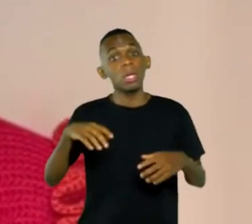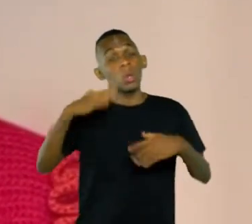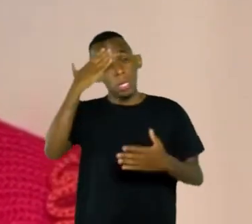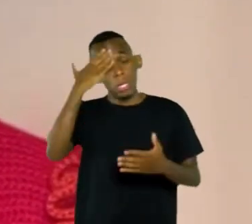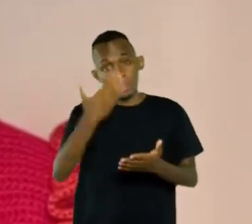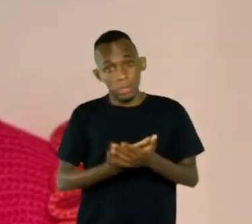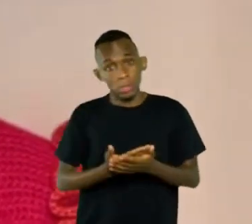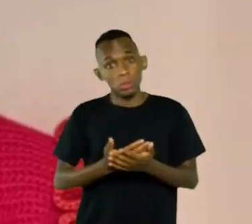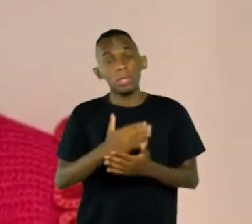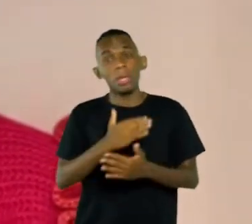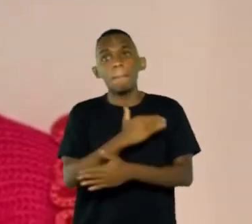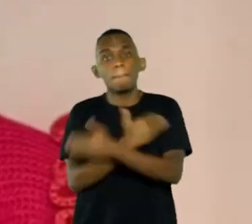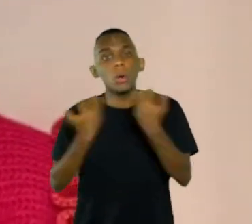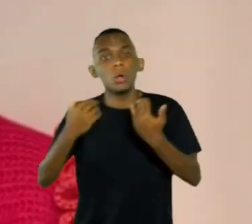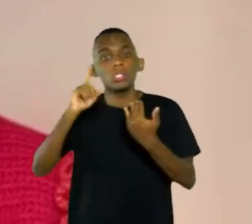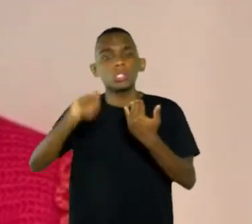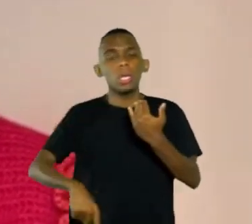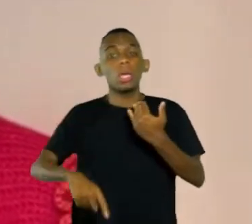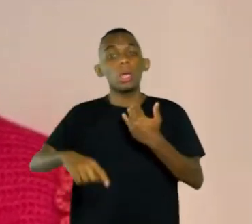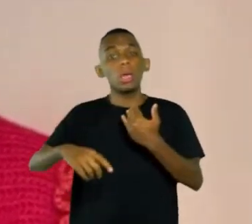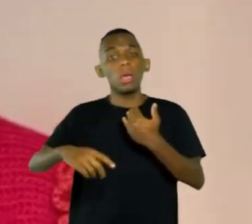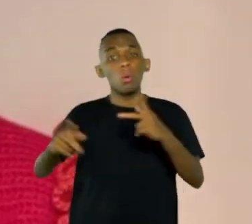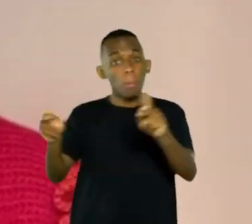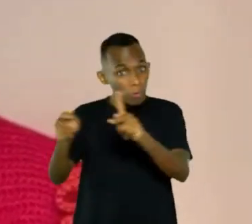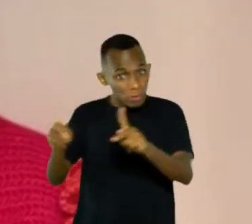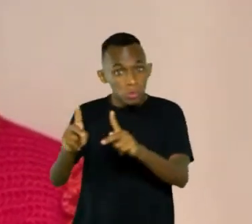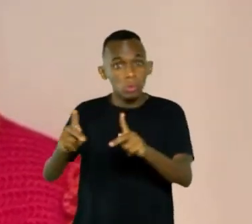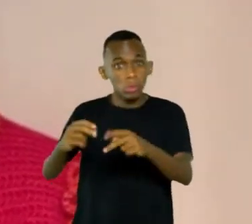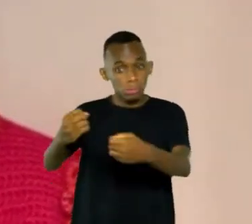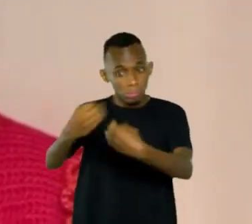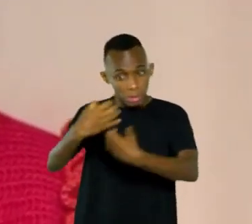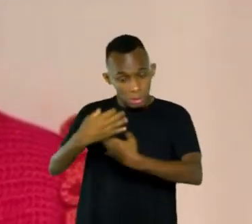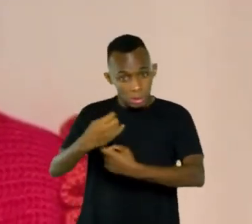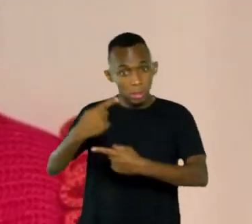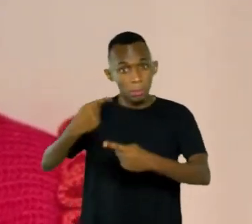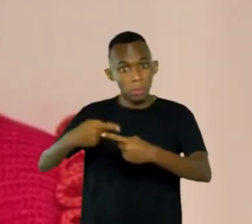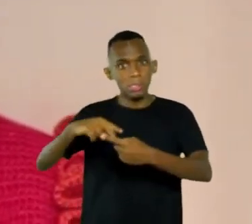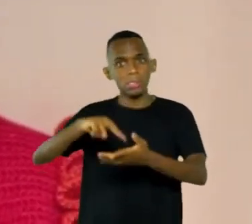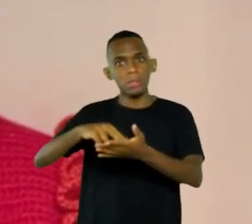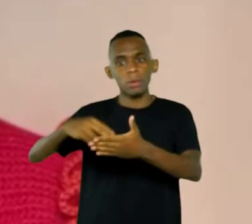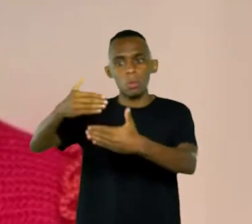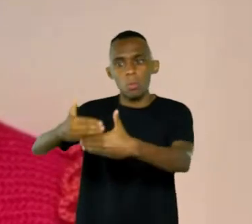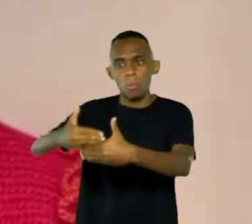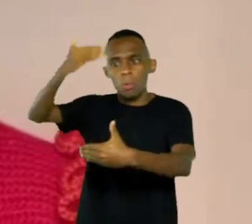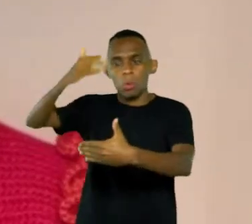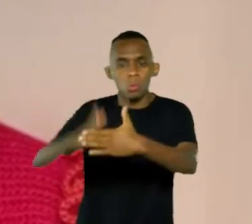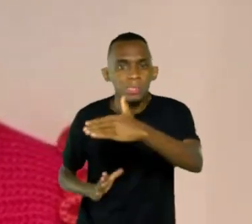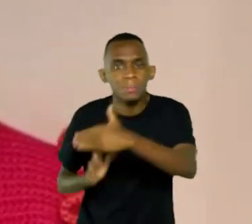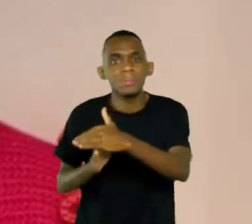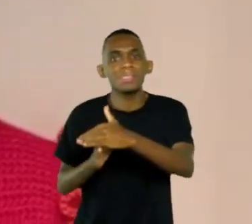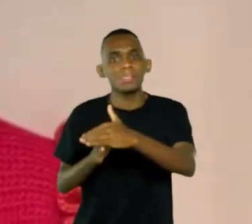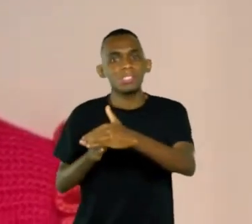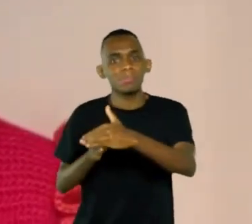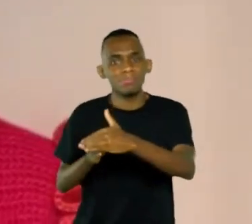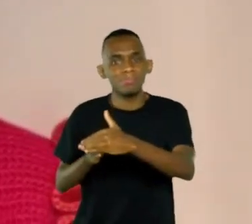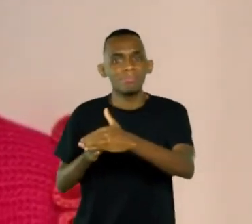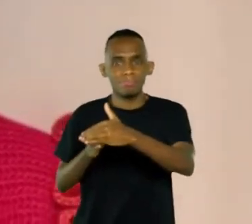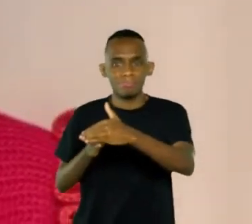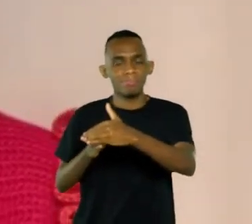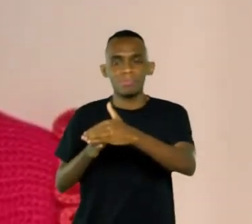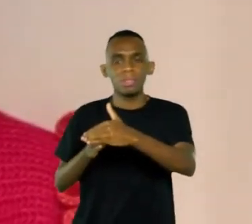né? Porque ela é um muro, ela é alguma coisa que você vai ter que transpor, mas ela não vai desaparecer da sua frente, né? A